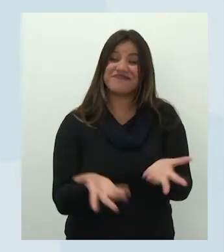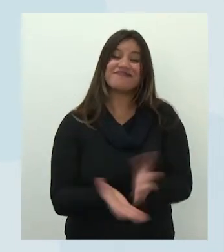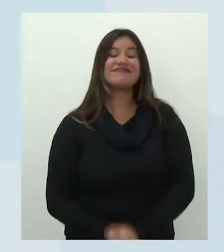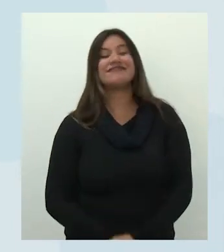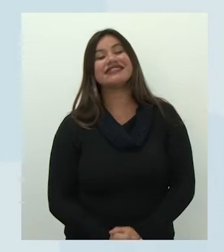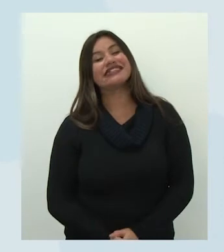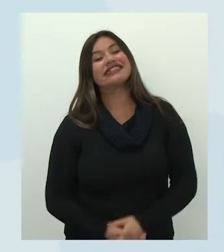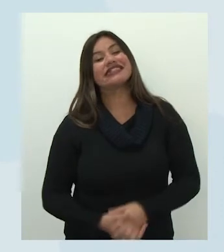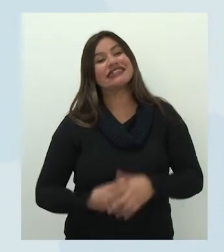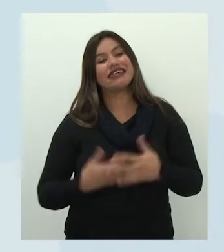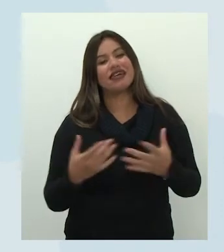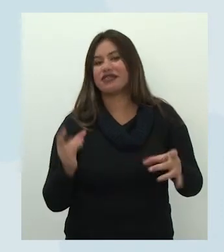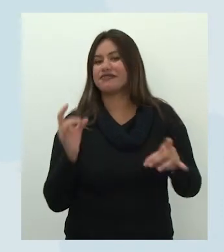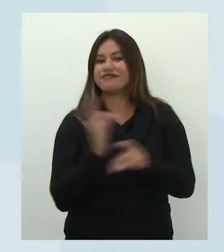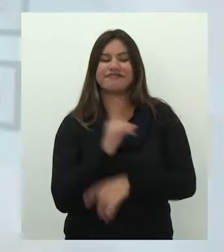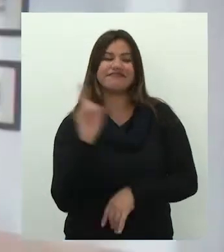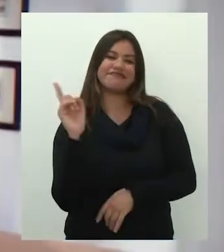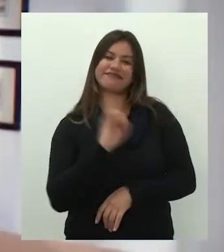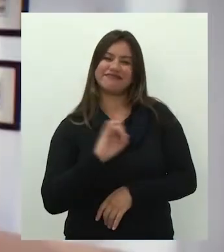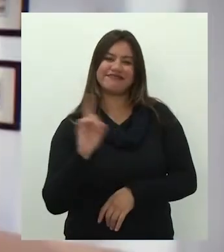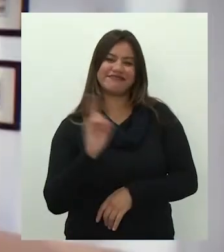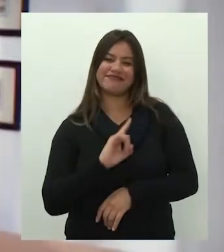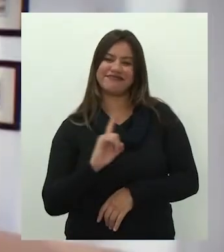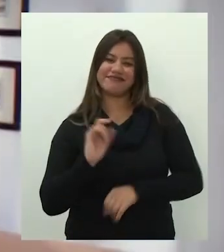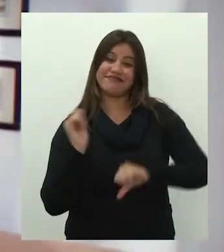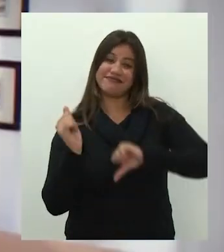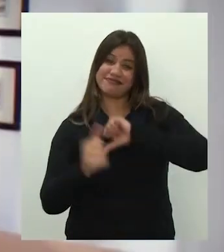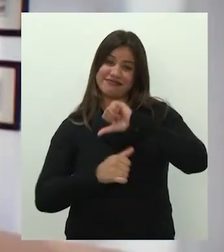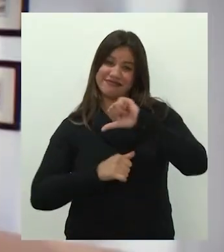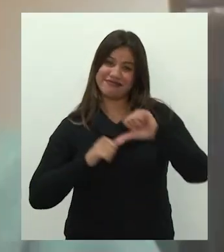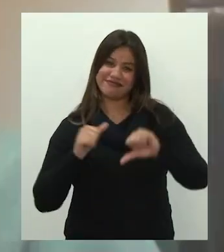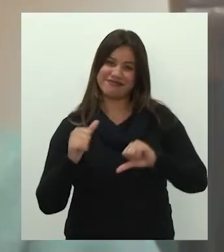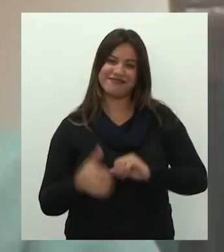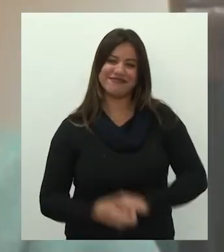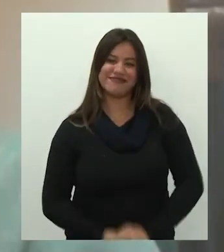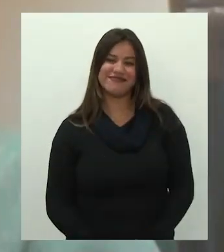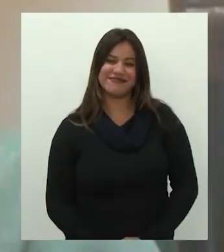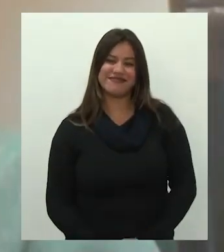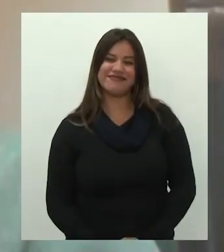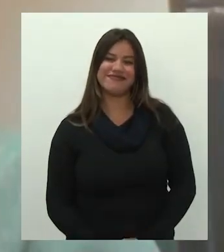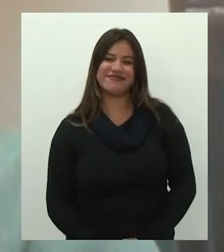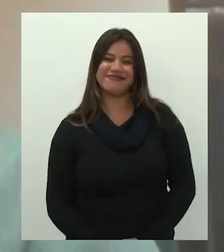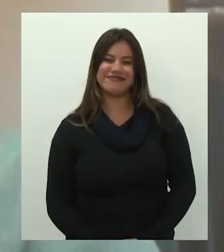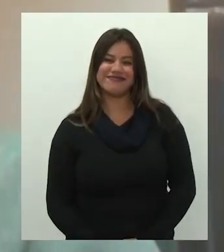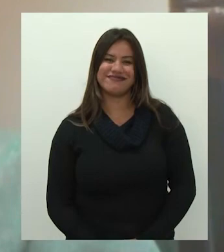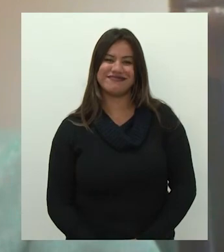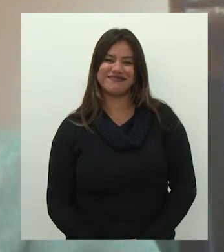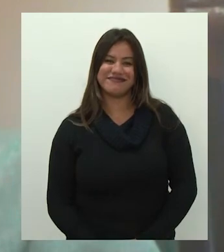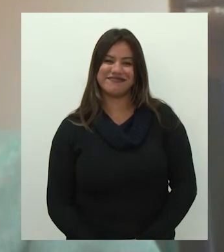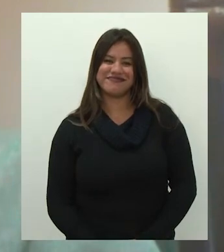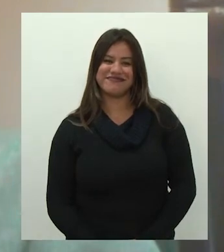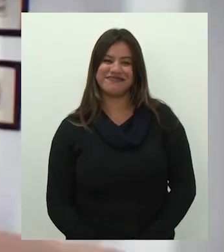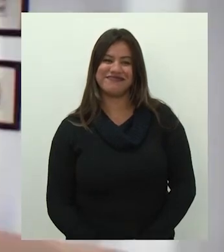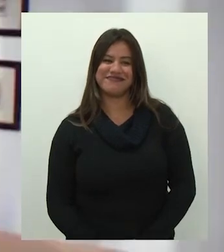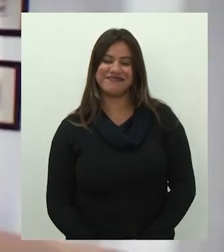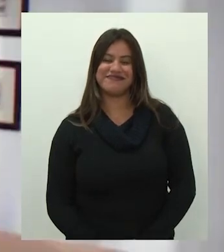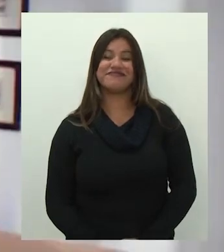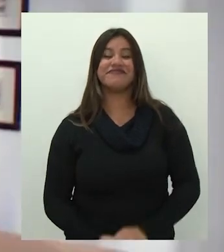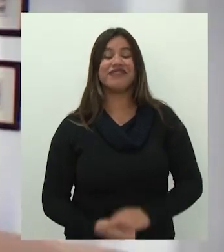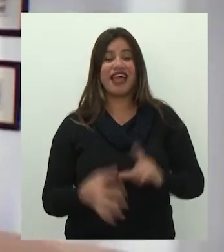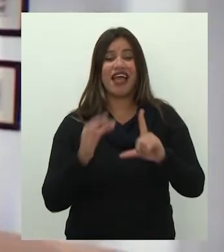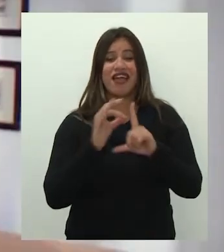Então, gente, não acaba, se modifica. Eu quis colocar essa frase